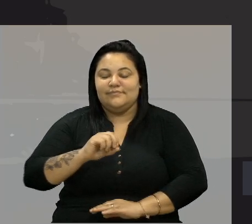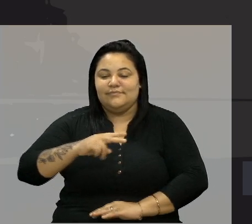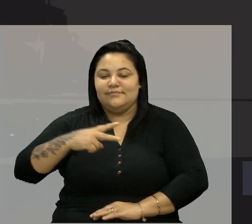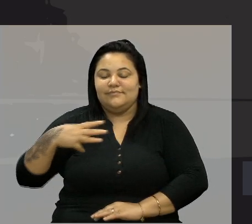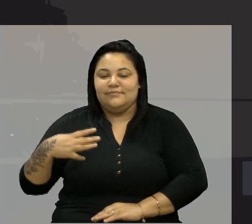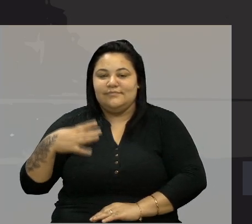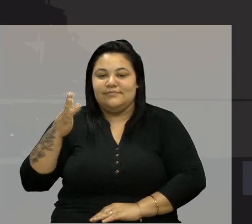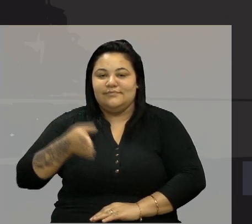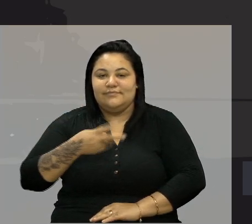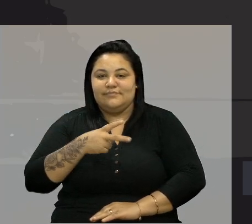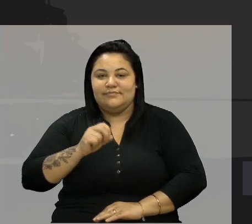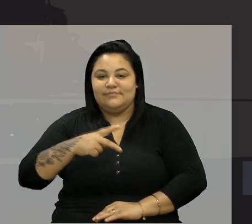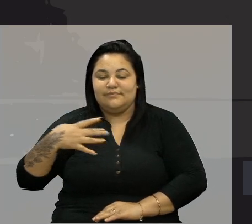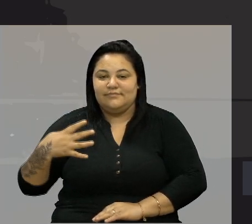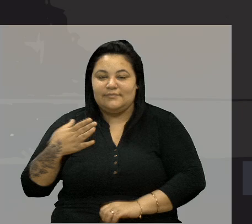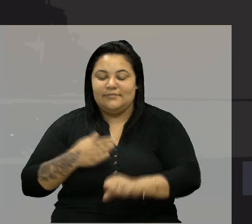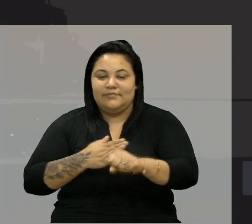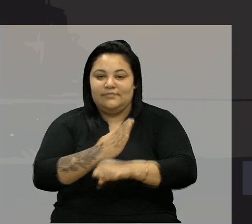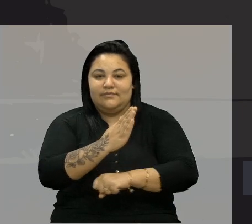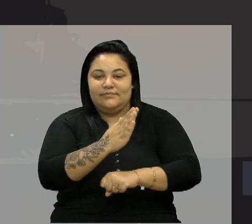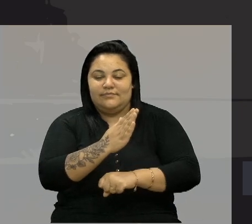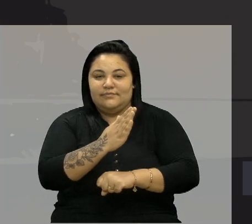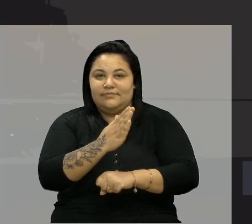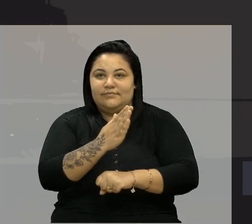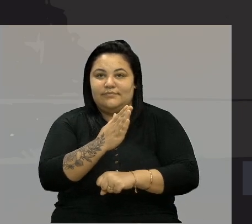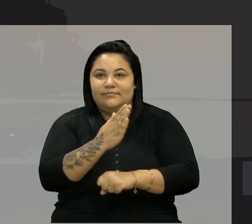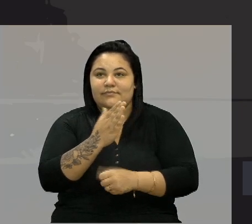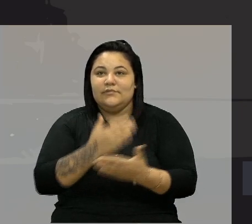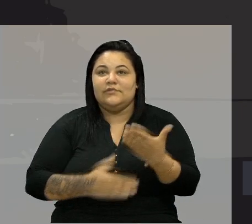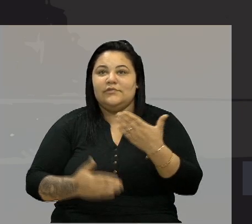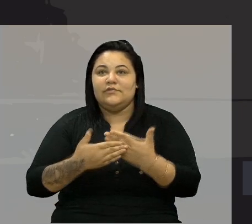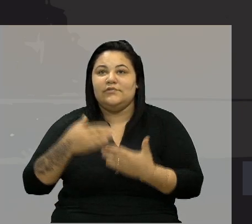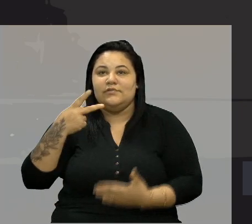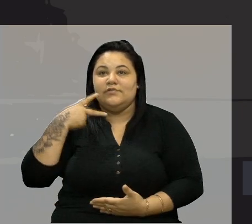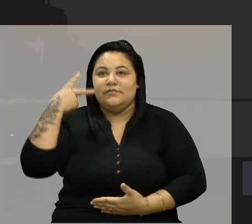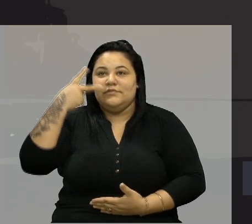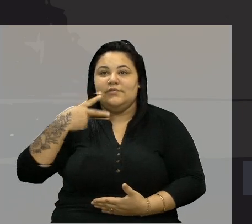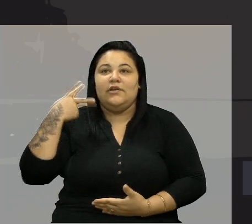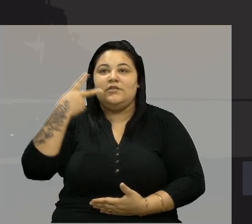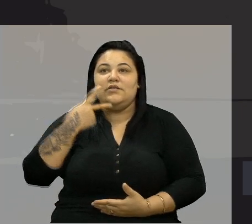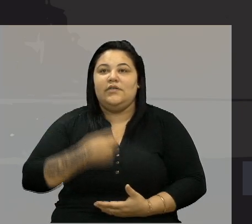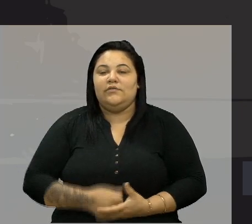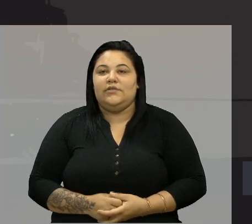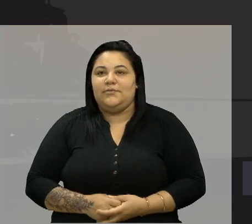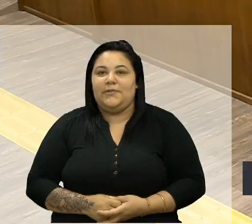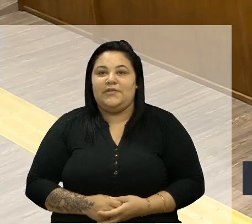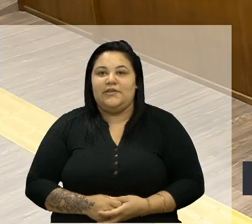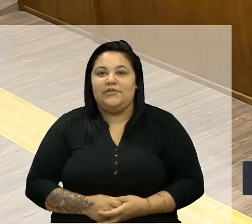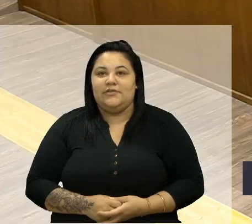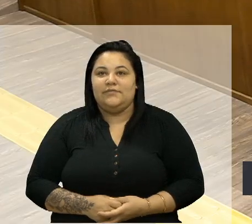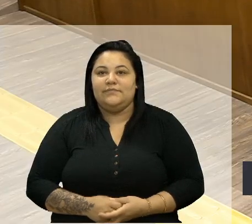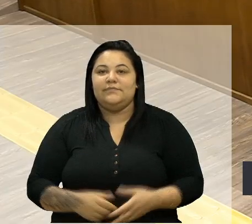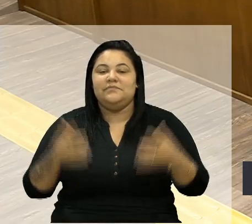103/2024 foi aprovado por unanimidade das vereadoras e vereadores.